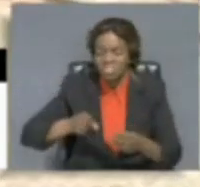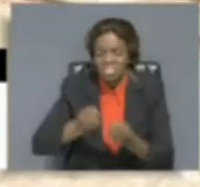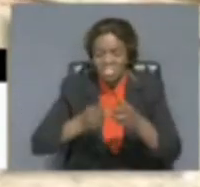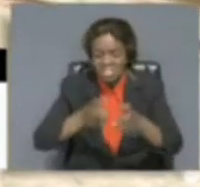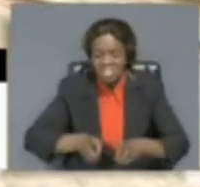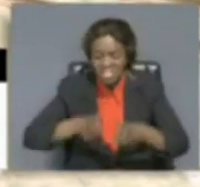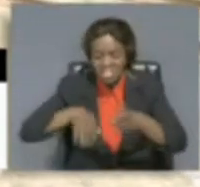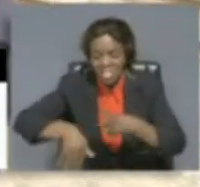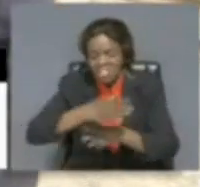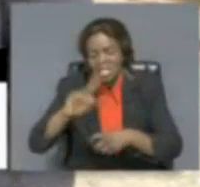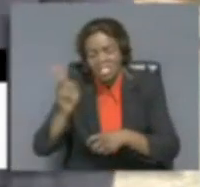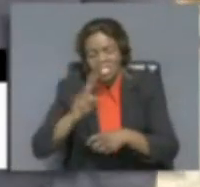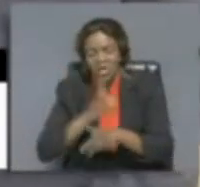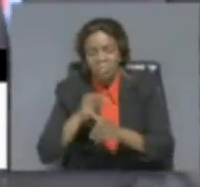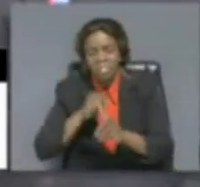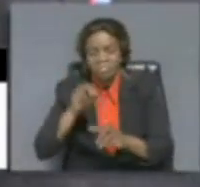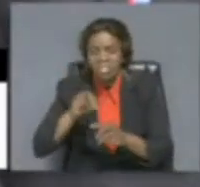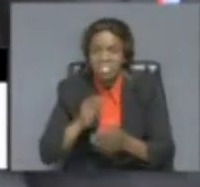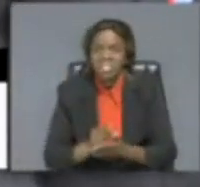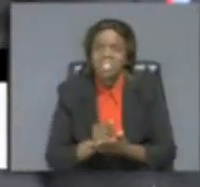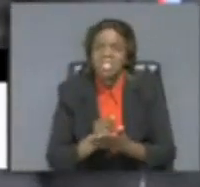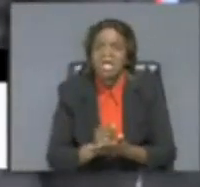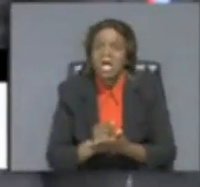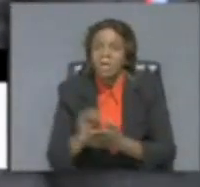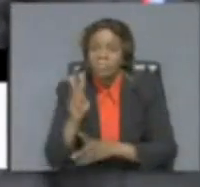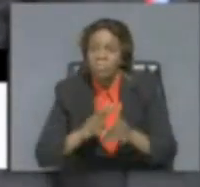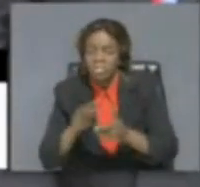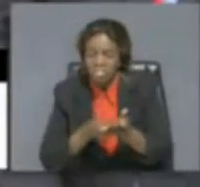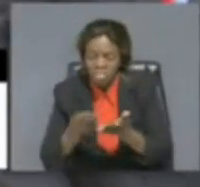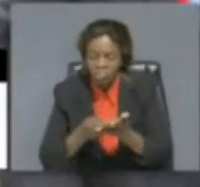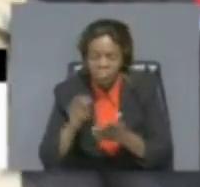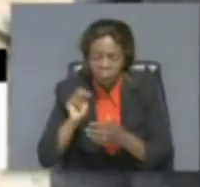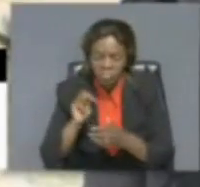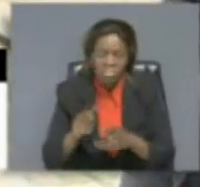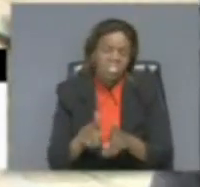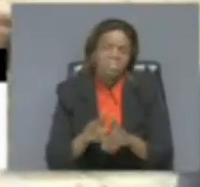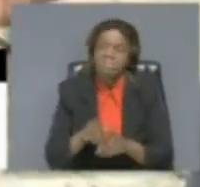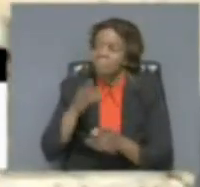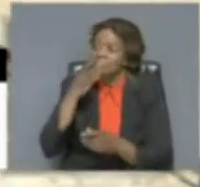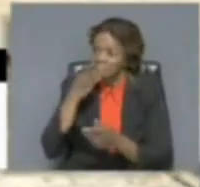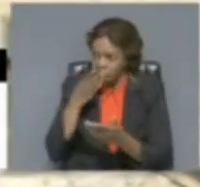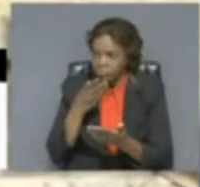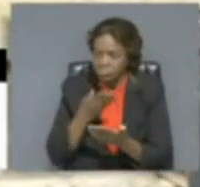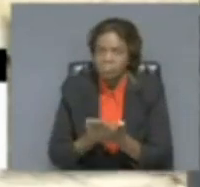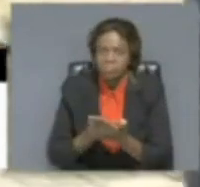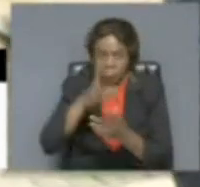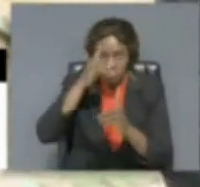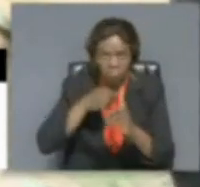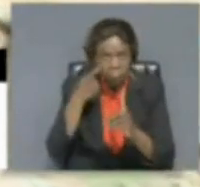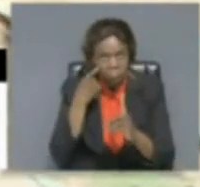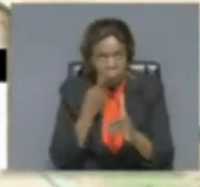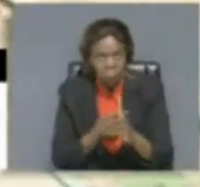populações permanentemente. Muito obrigado. Tanto foi a confirmação do Augusto Osório. Aliás, agora há pouco, o Chiesa